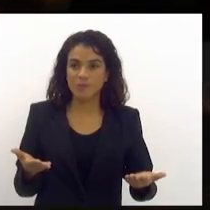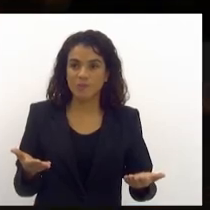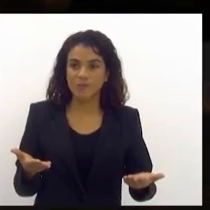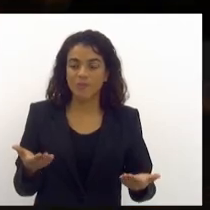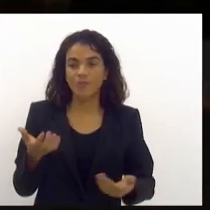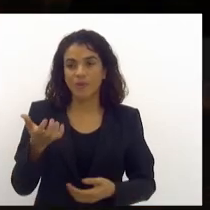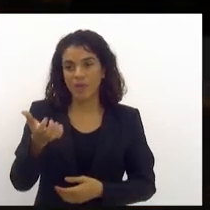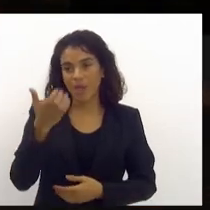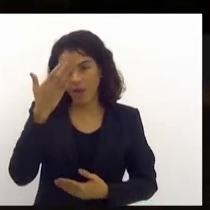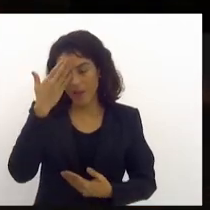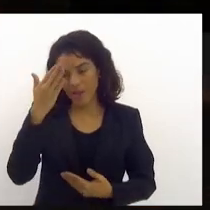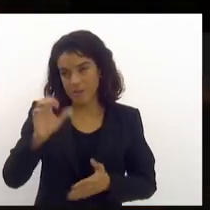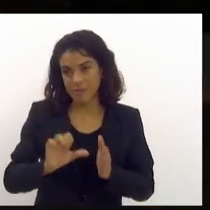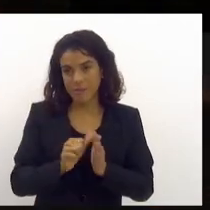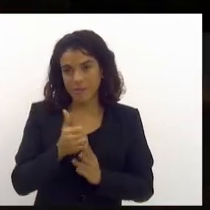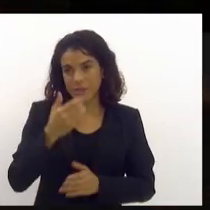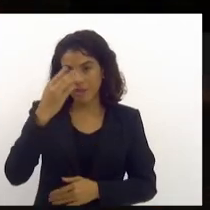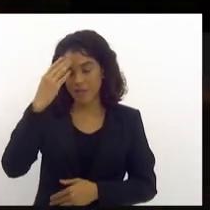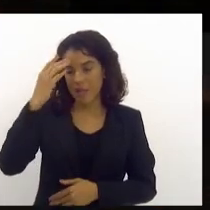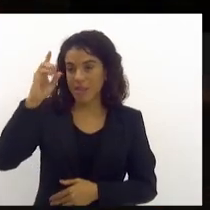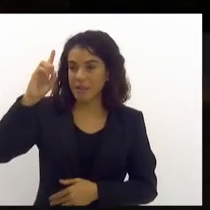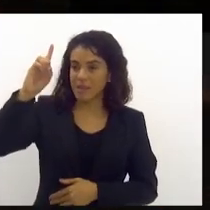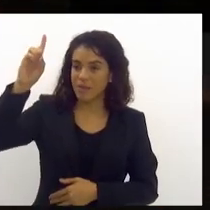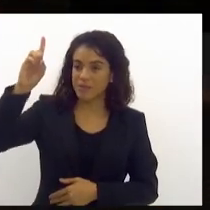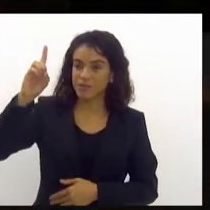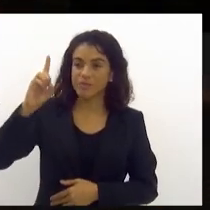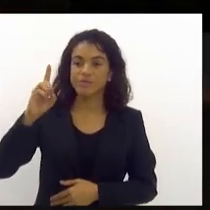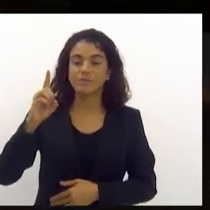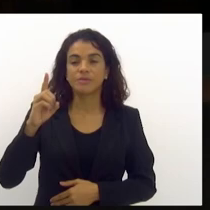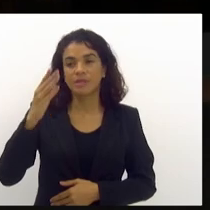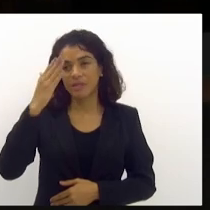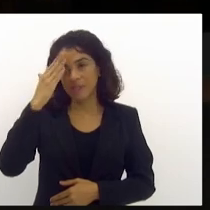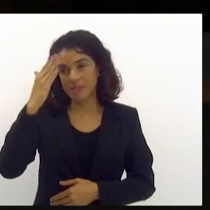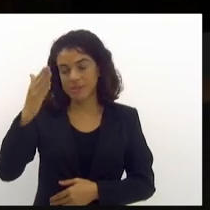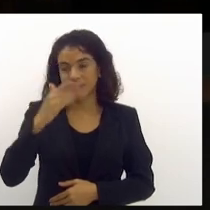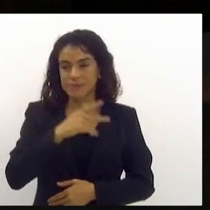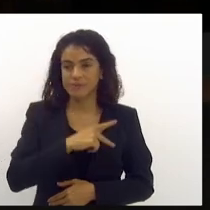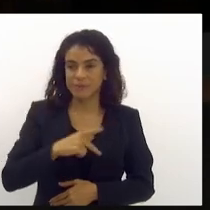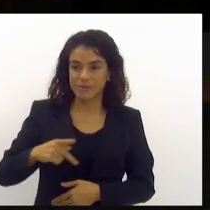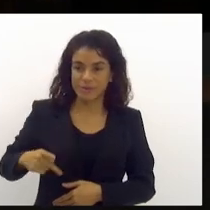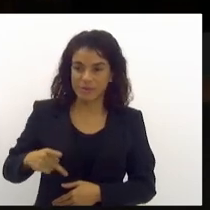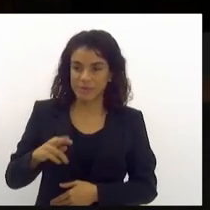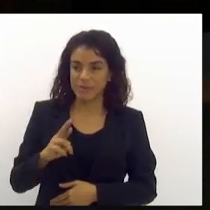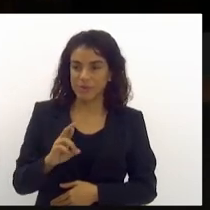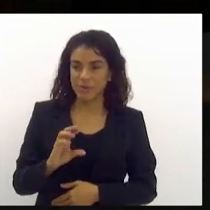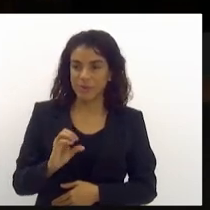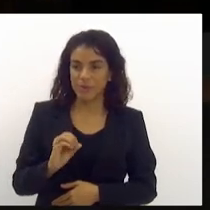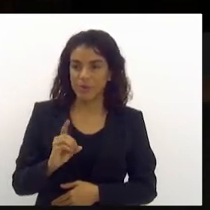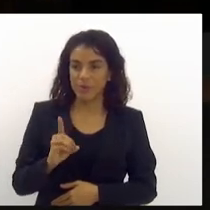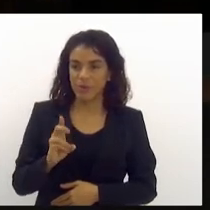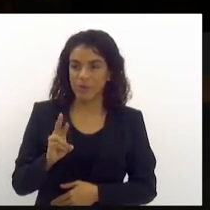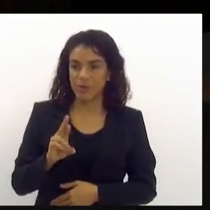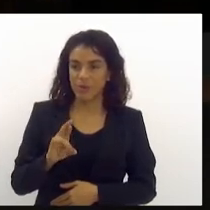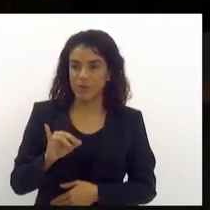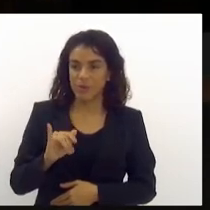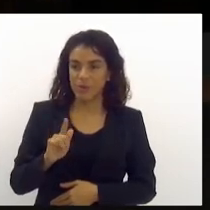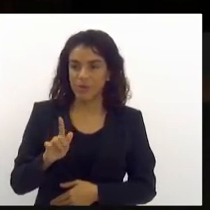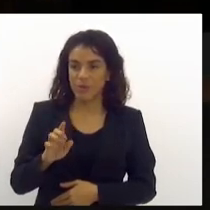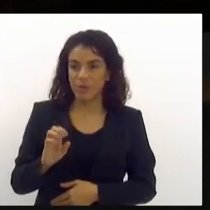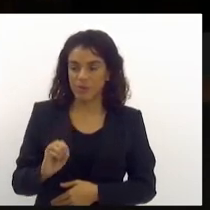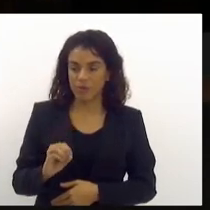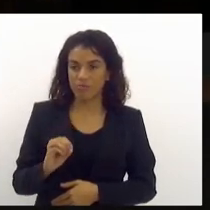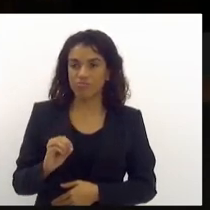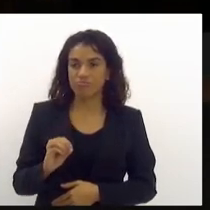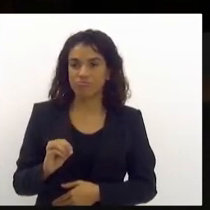Quero agradecer primeiramente a Deus, tá? E quero agradecer aqui o nosso presidente, o Rodrigo Barcelar, por ter essa coragem de ter